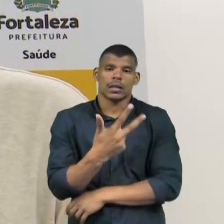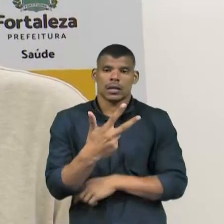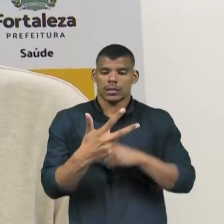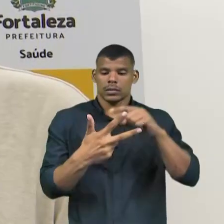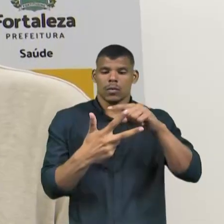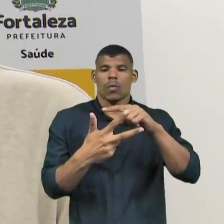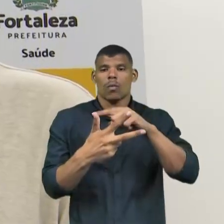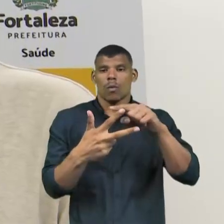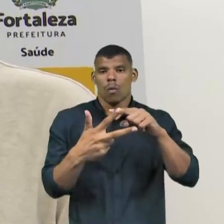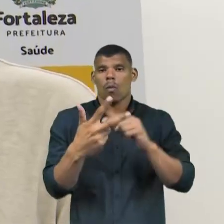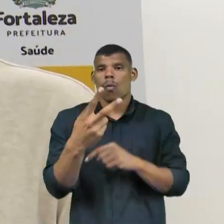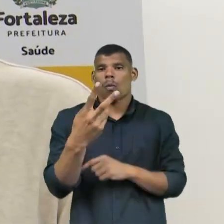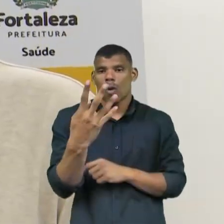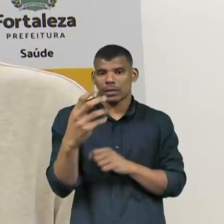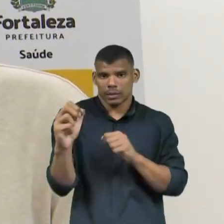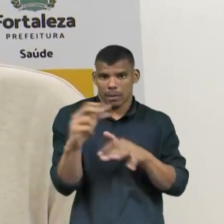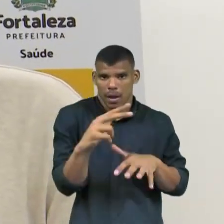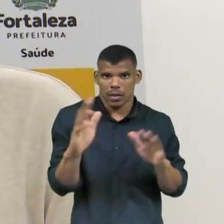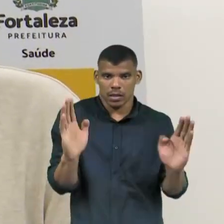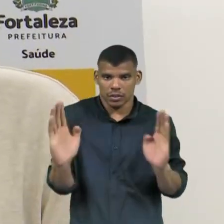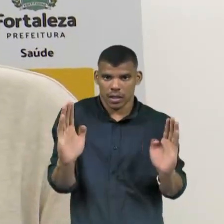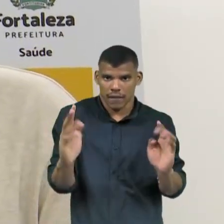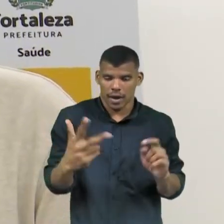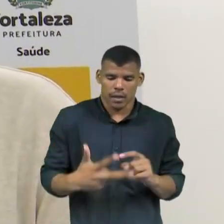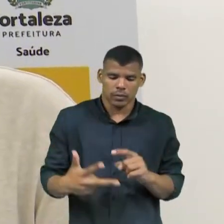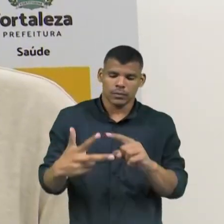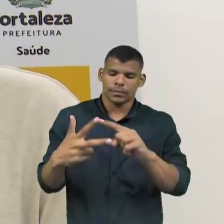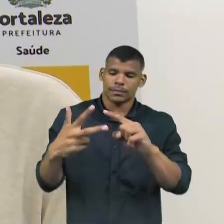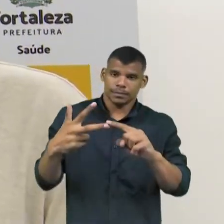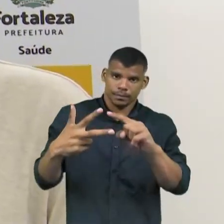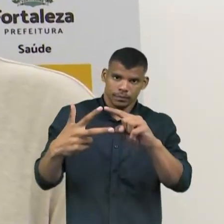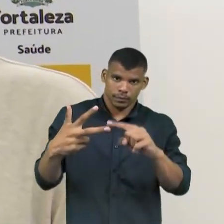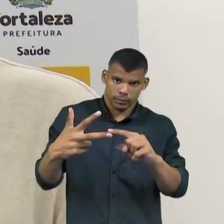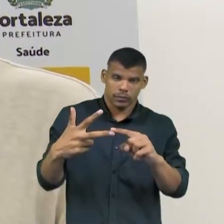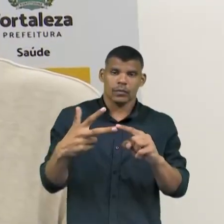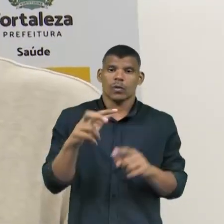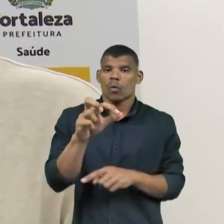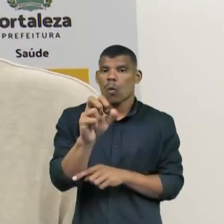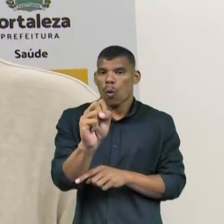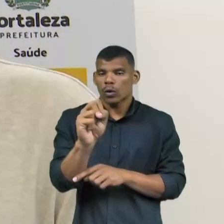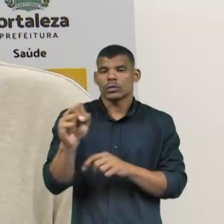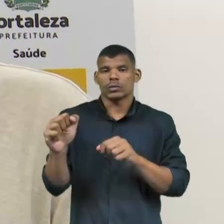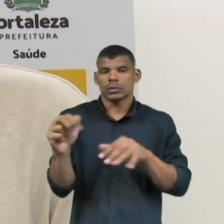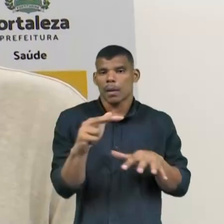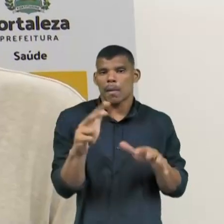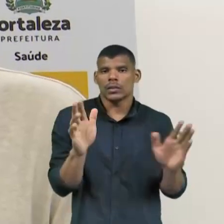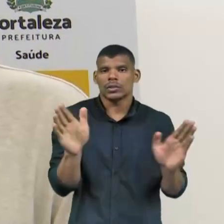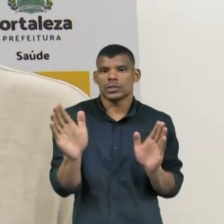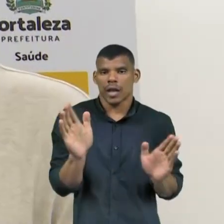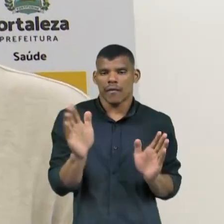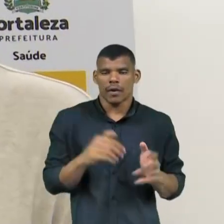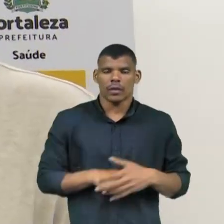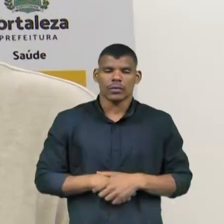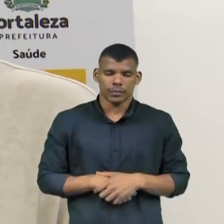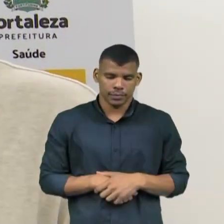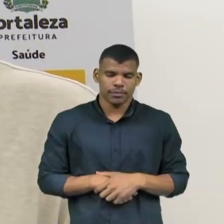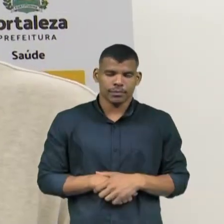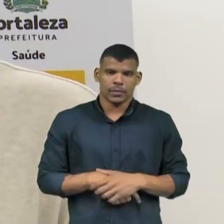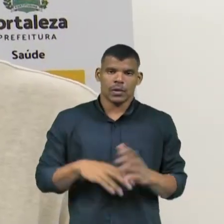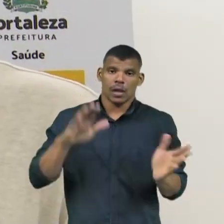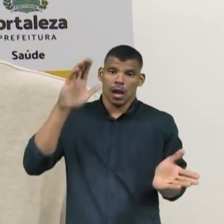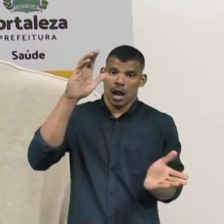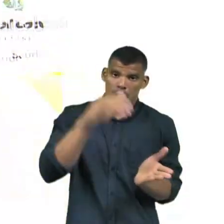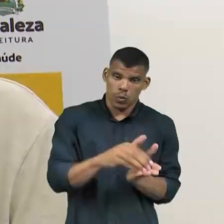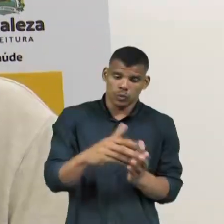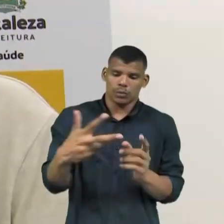da primeira dose, vem a segunda dose, e após a aplicação da segunda dose, 8 semanas depois, tem a terceira dose de reforço da